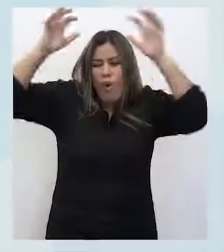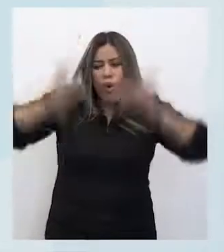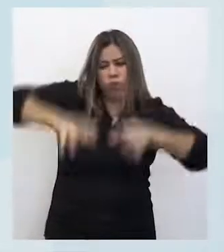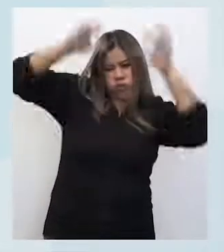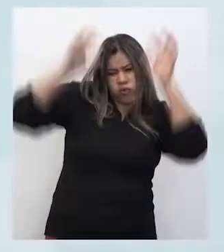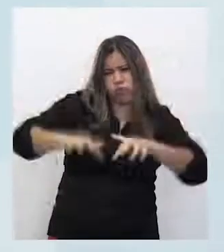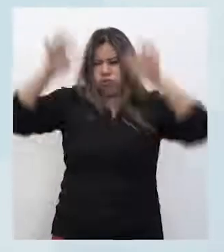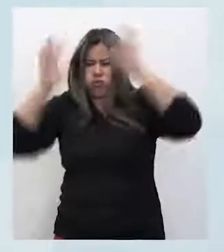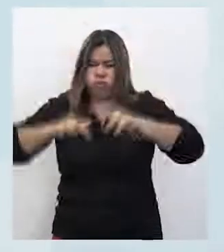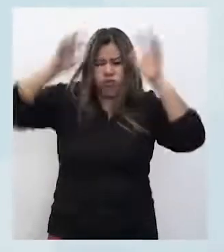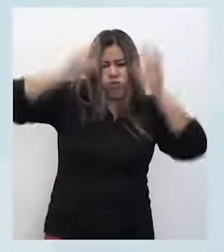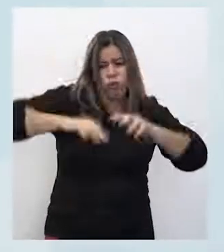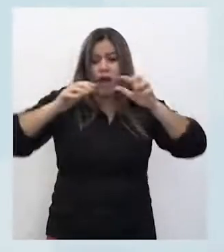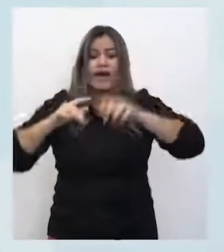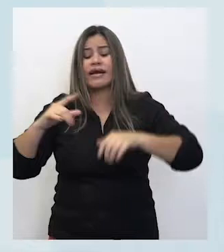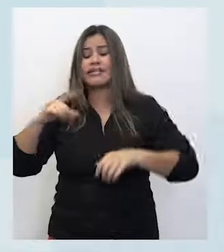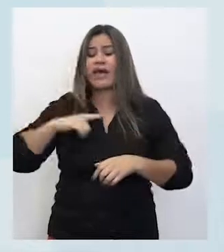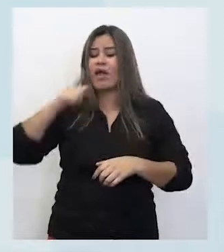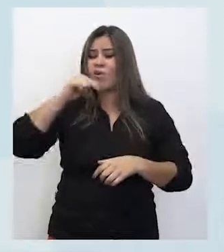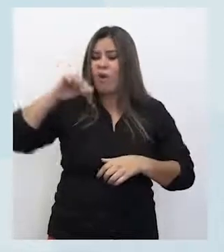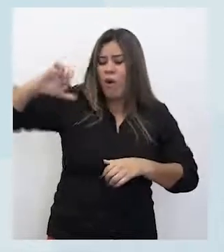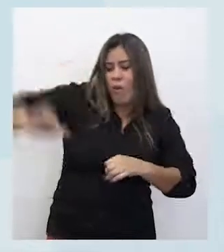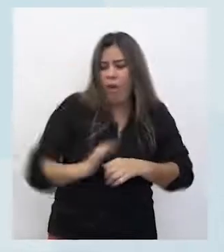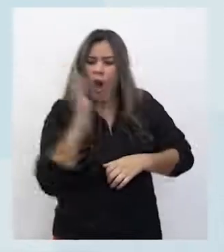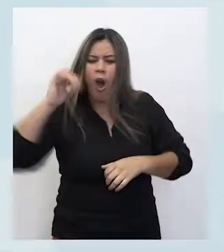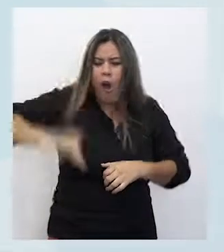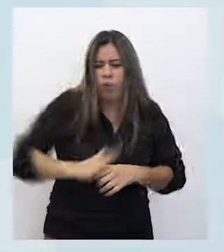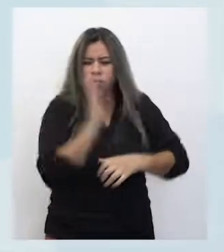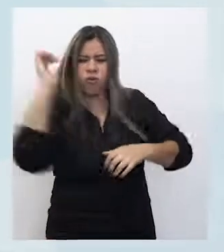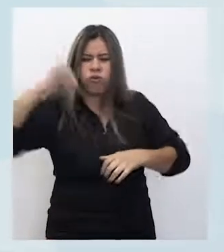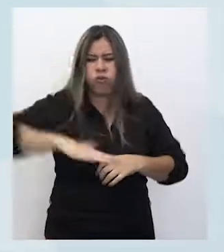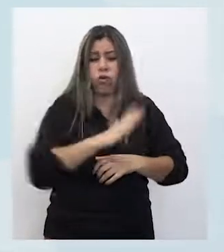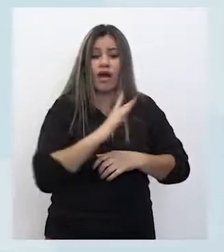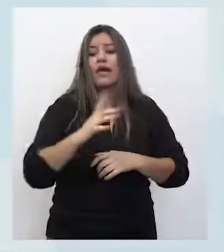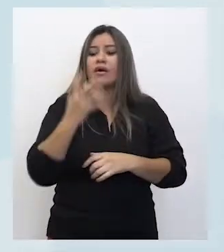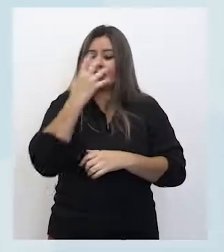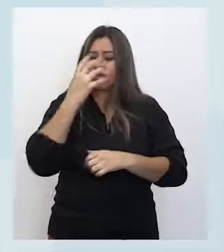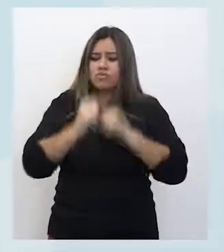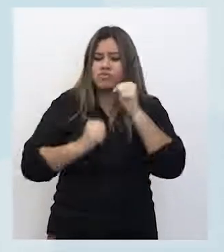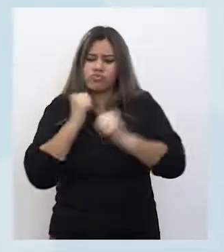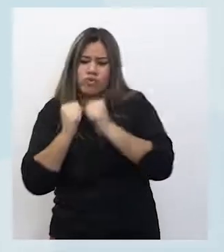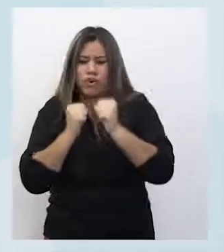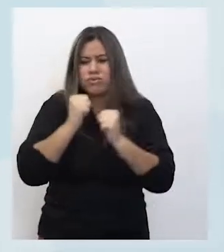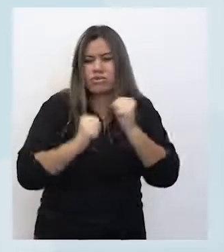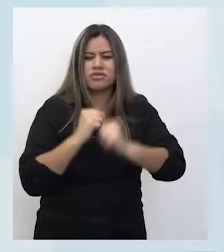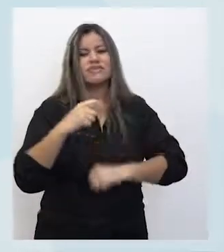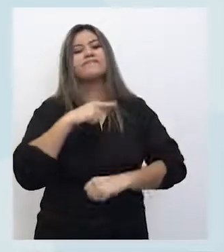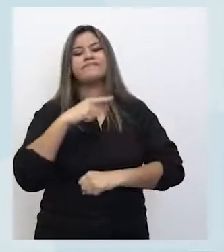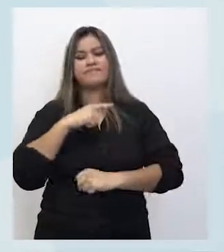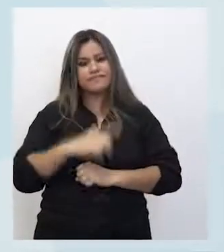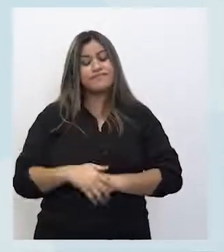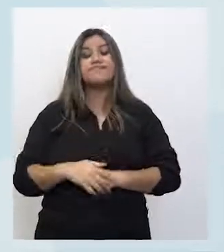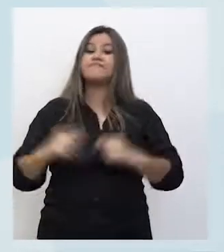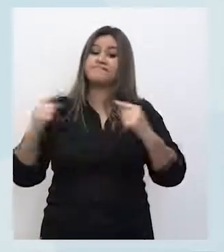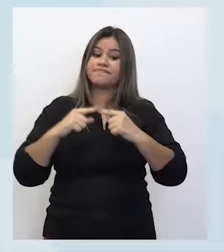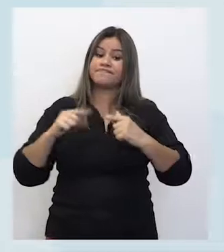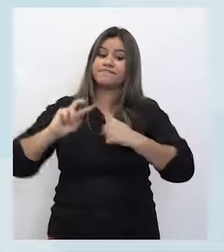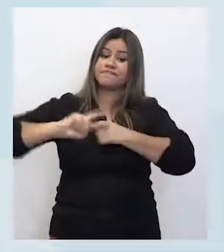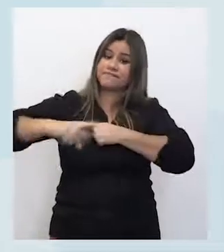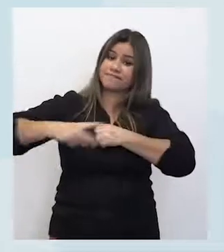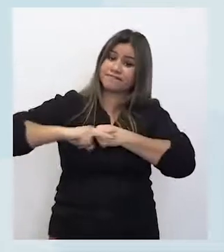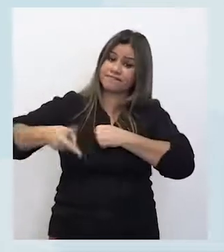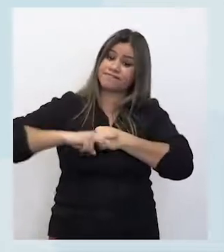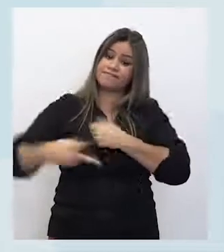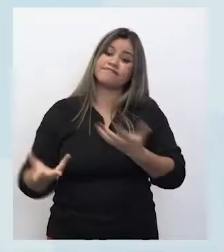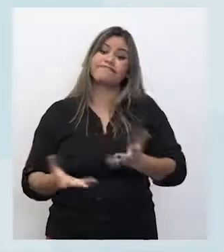está numa praia, o mar está revolto. E tem um cachorrinho correndo lá ao fundo. Gente, isso daí é uma consequência. Olha